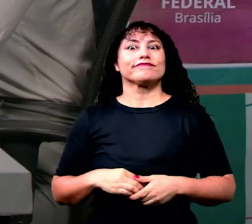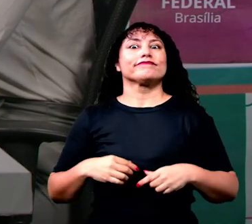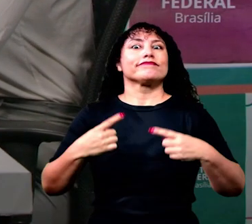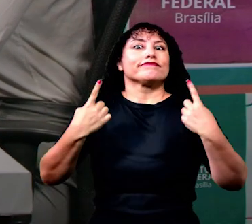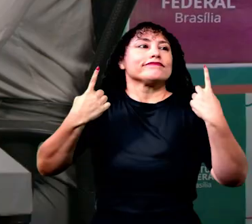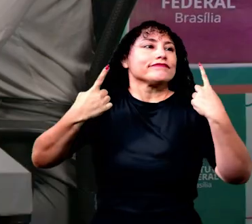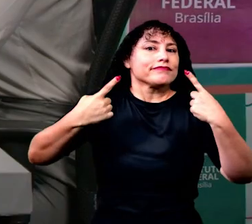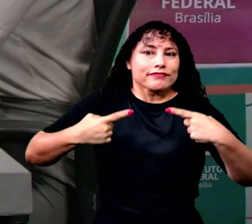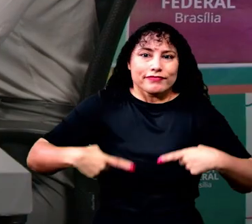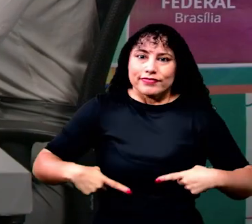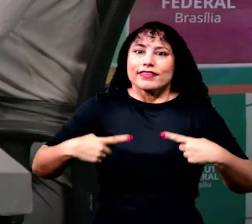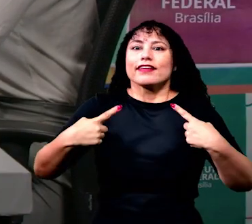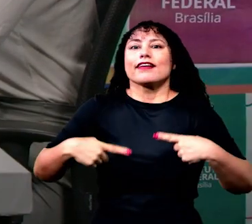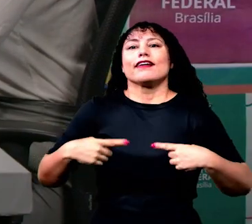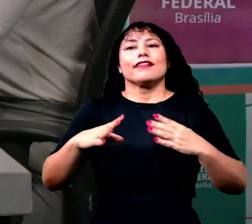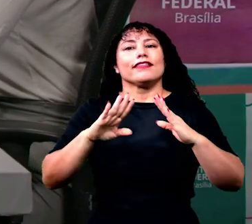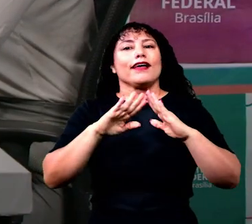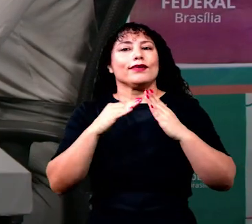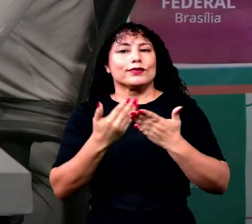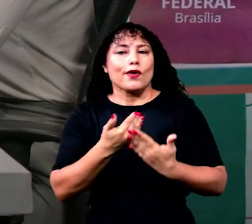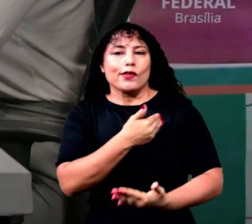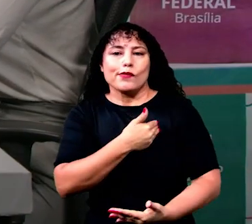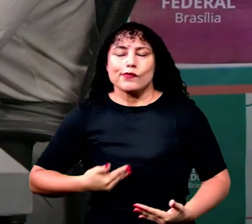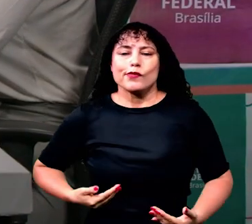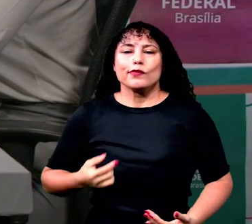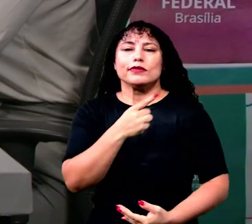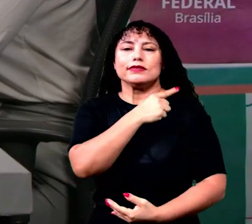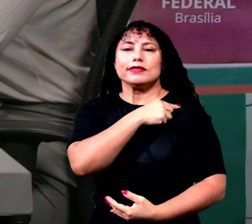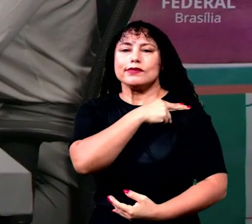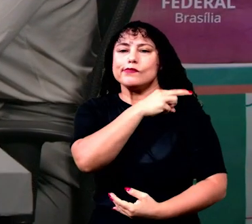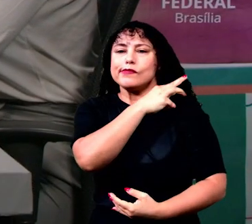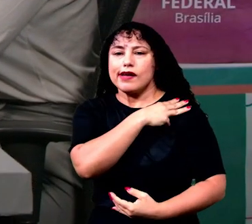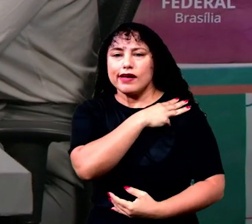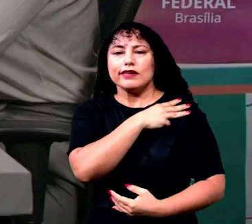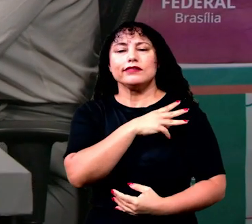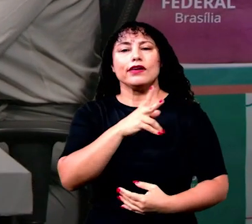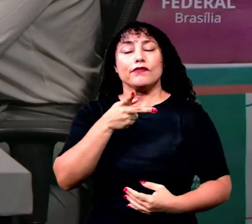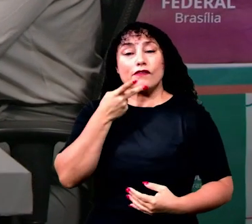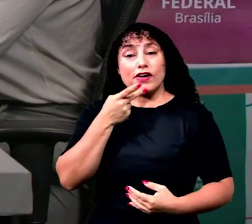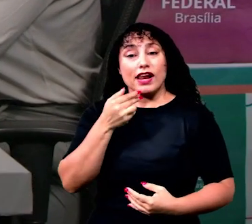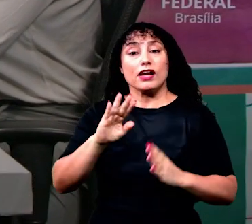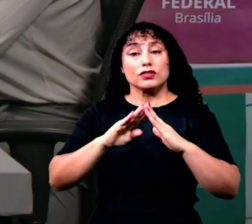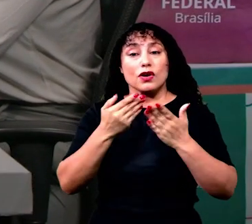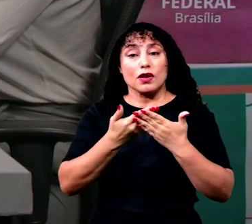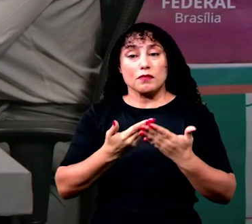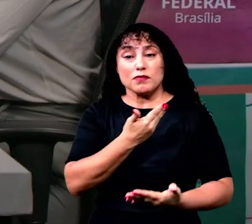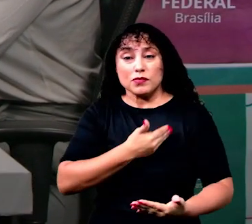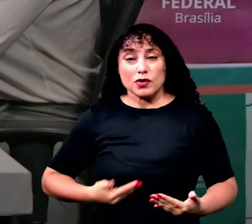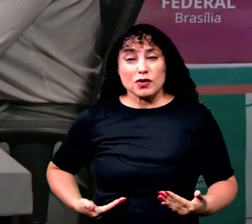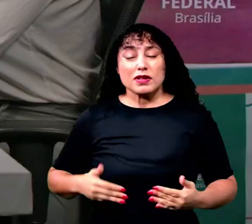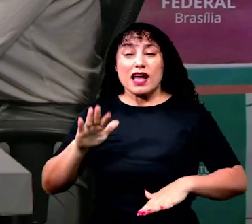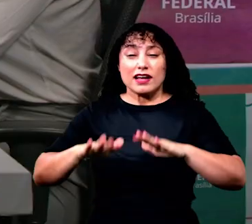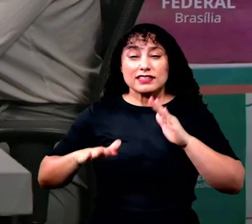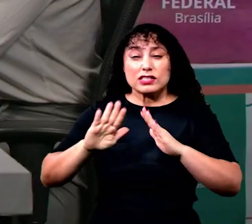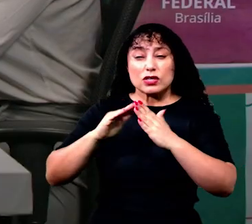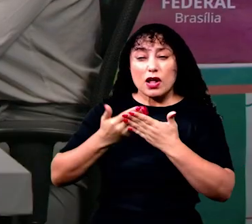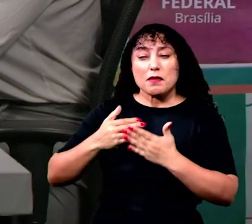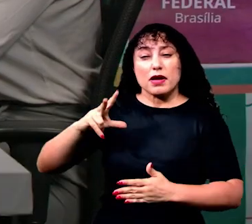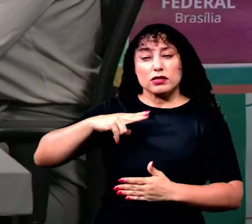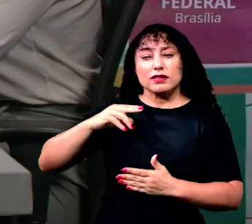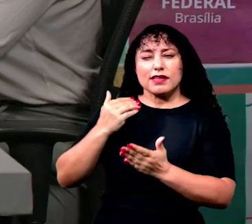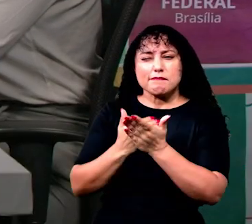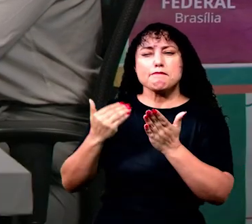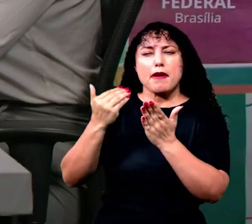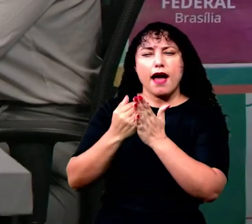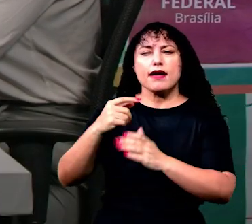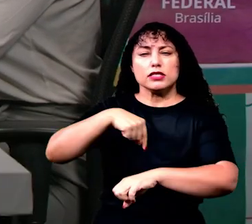Desafiador. Acho que na escola pública, no ensino médio, e eu vou dizer escola pública porque a gente sabe que às vezes as escolas particulares têm mais carga